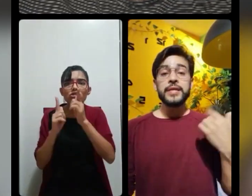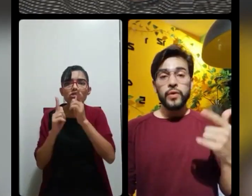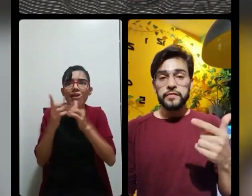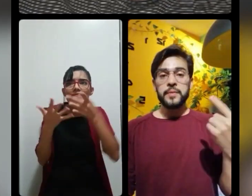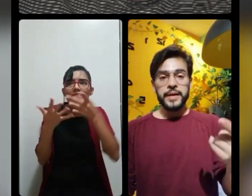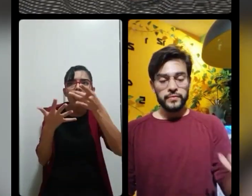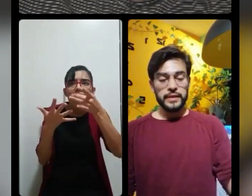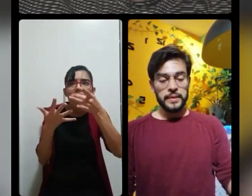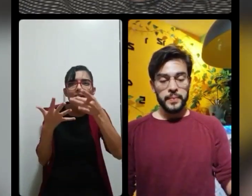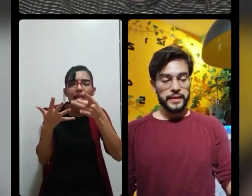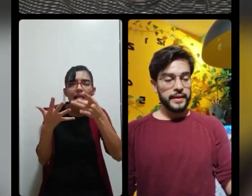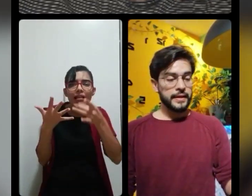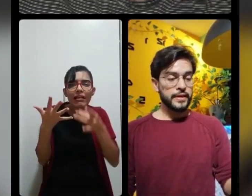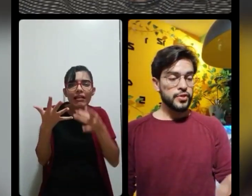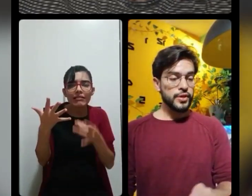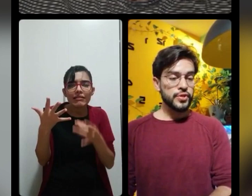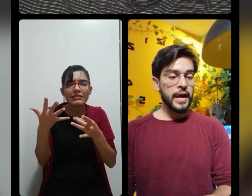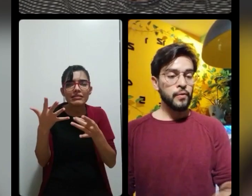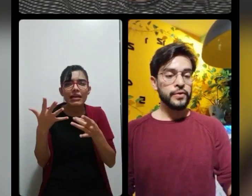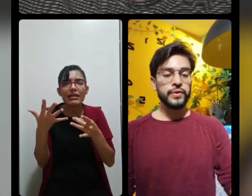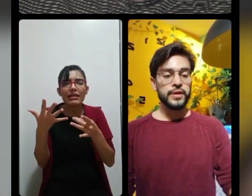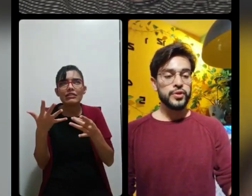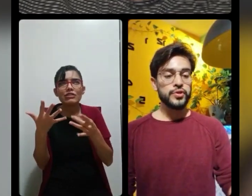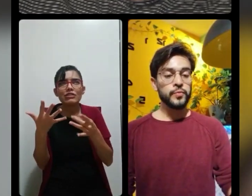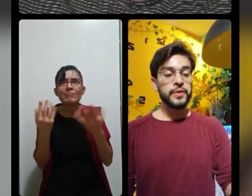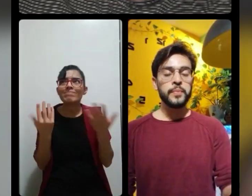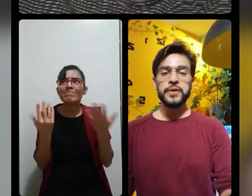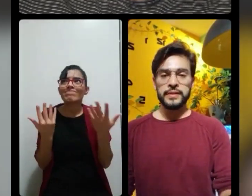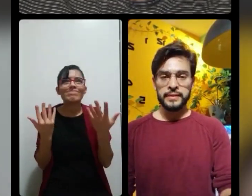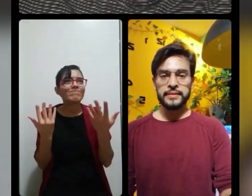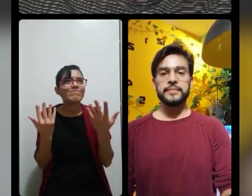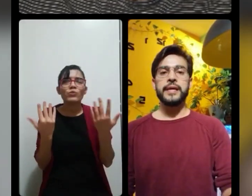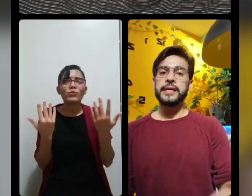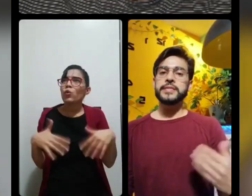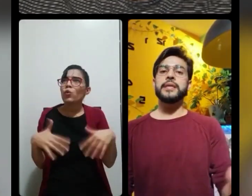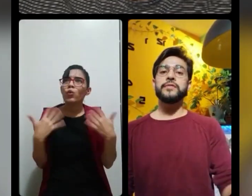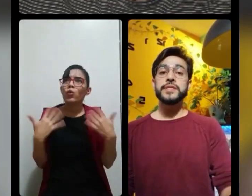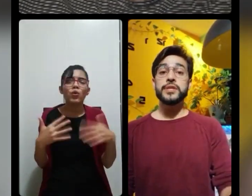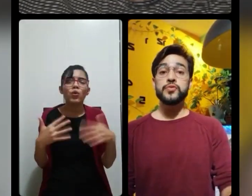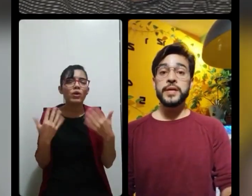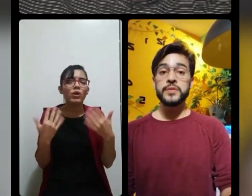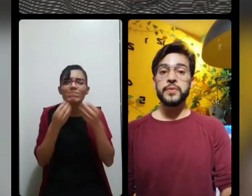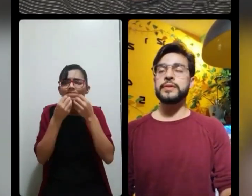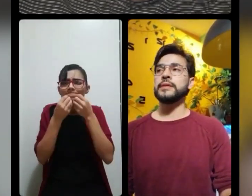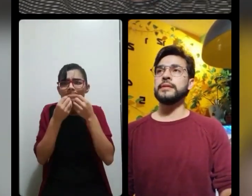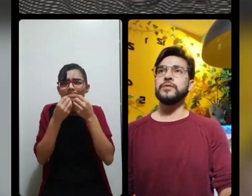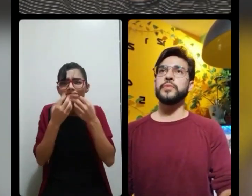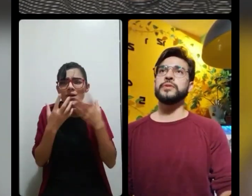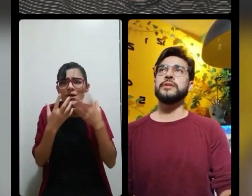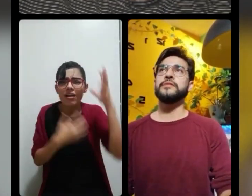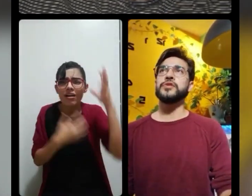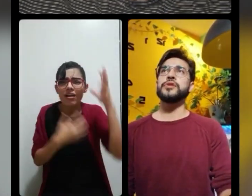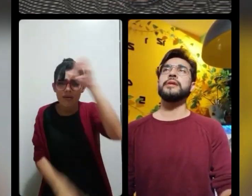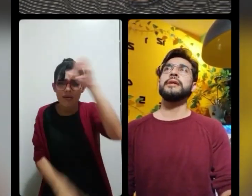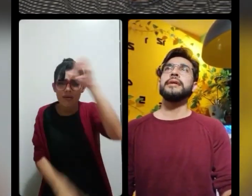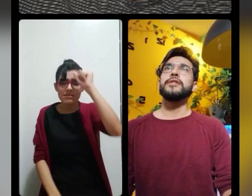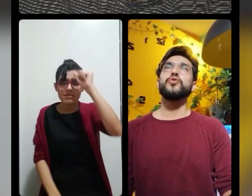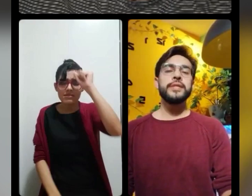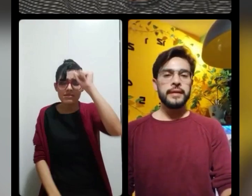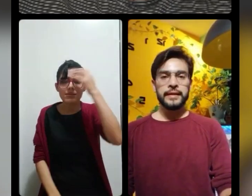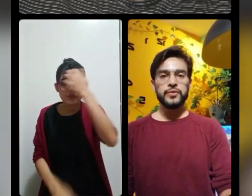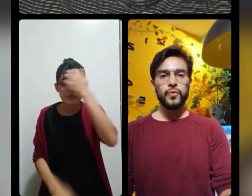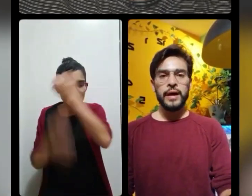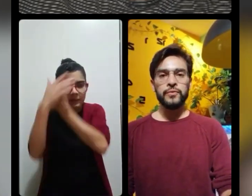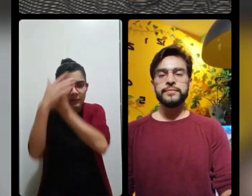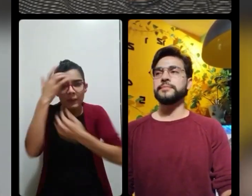E além do alfabeto de Lepê que ele registra, há um outro registro muito importante. Esse talvez seja o mais importante do ponto de vista